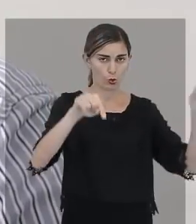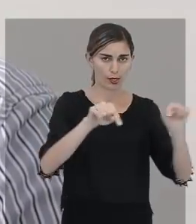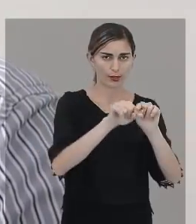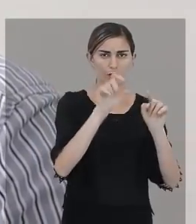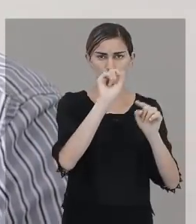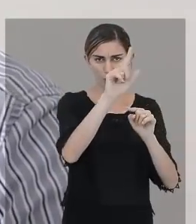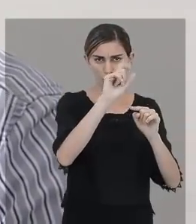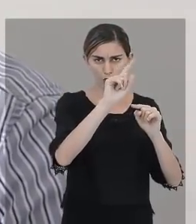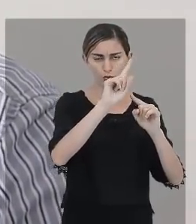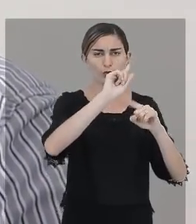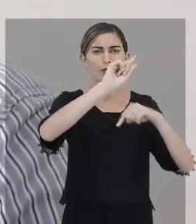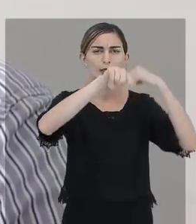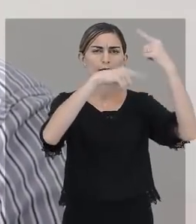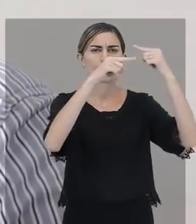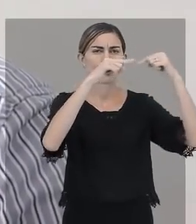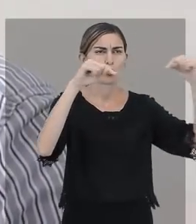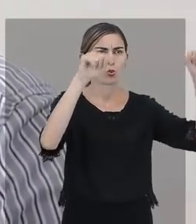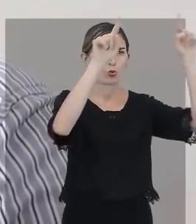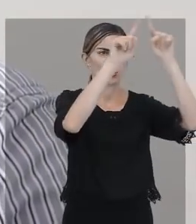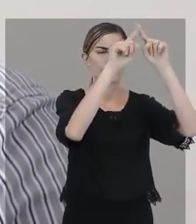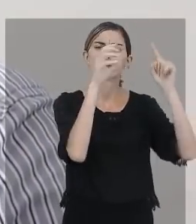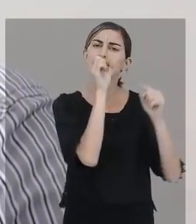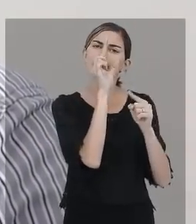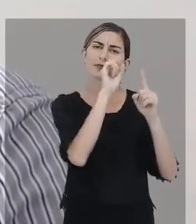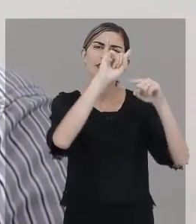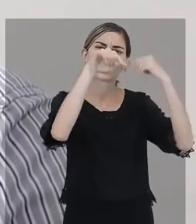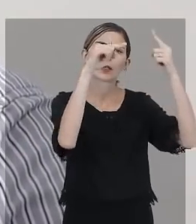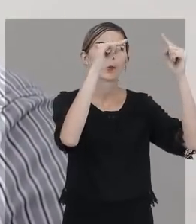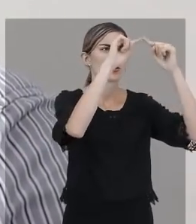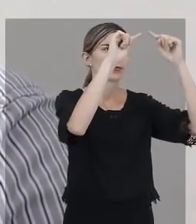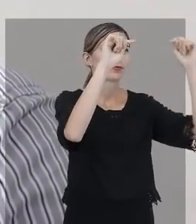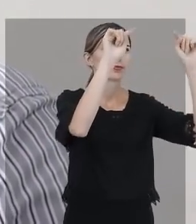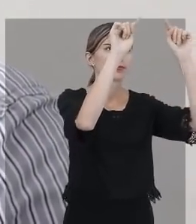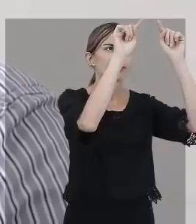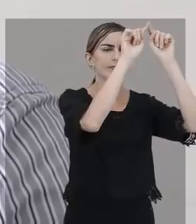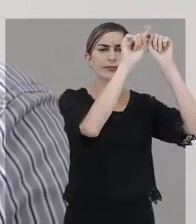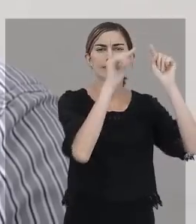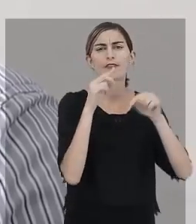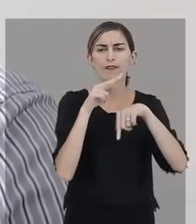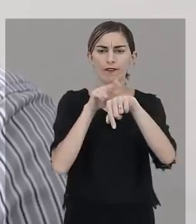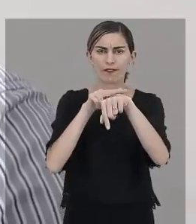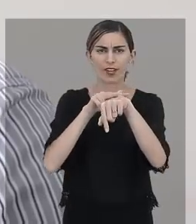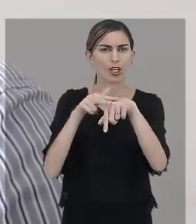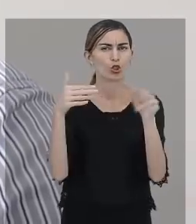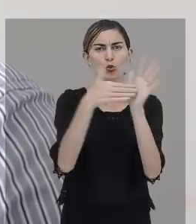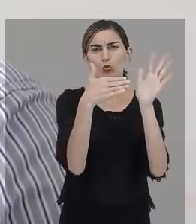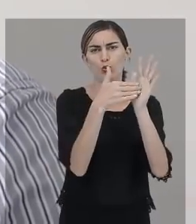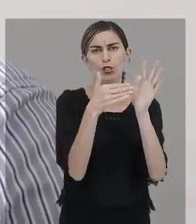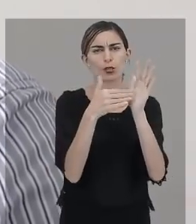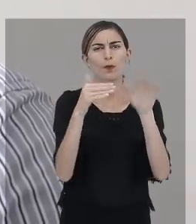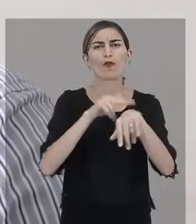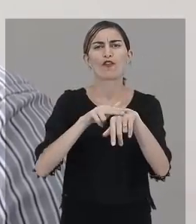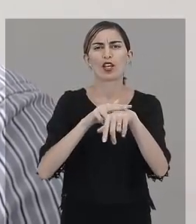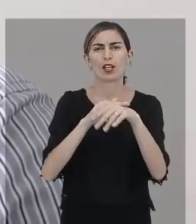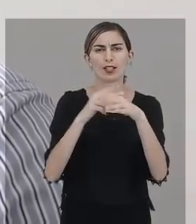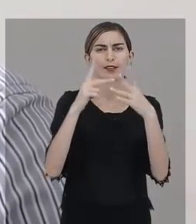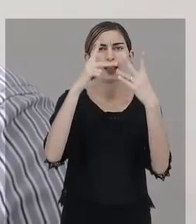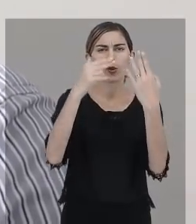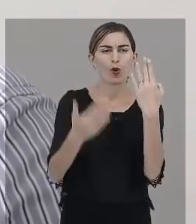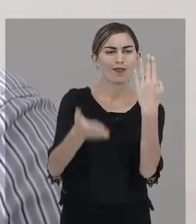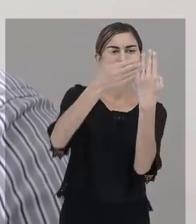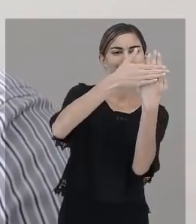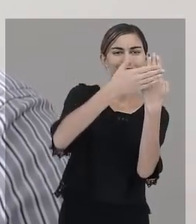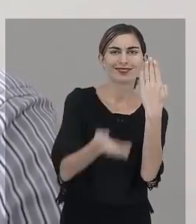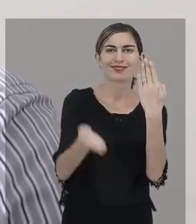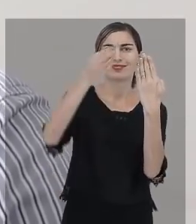quadrado azul e logo em seguida ele vai ter um quadrado laranja e logo em seguida o quadrado verde. Então, como o quadrado verde foi o último a ser inserido, ele fica por cima dos